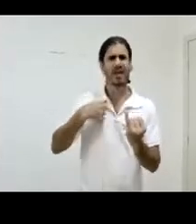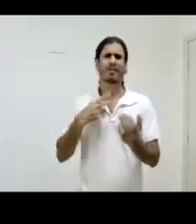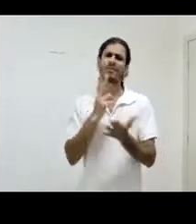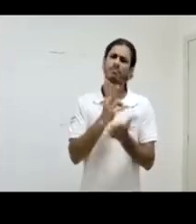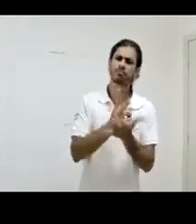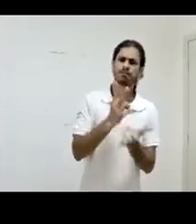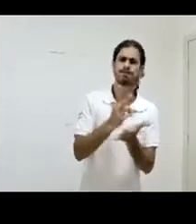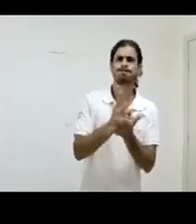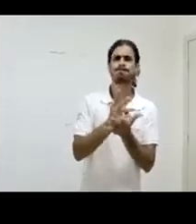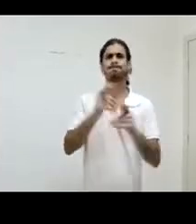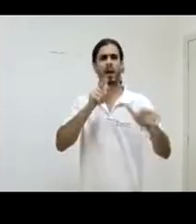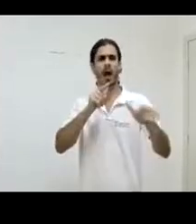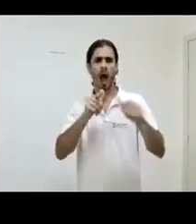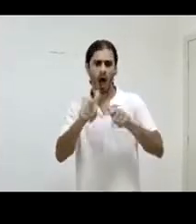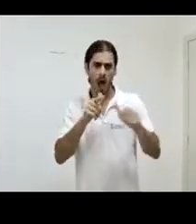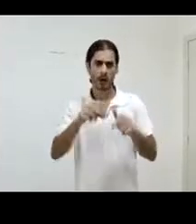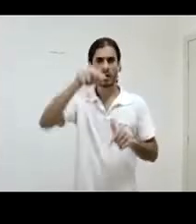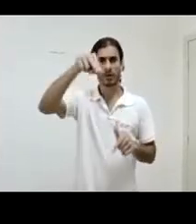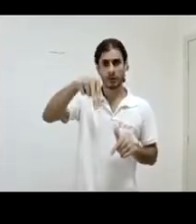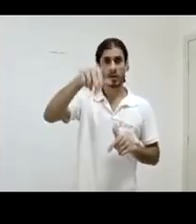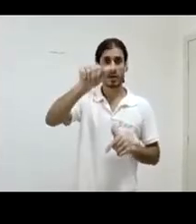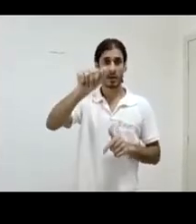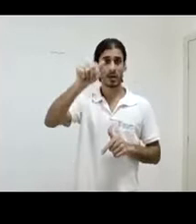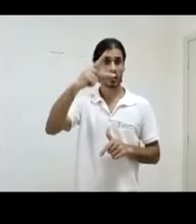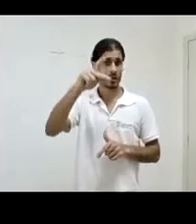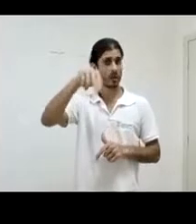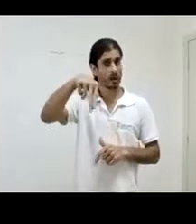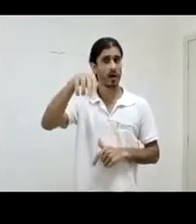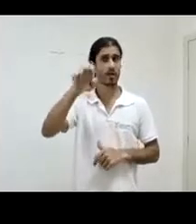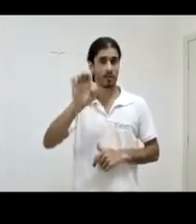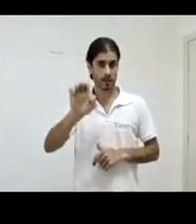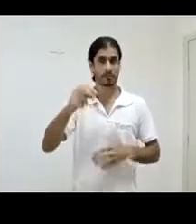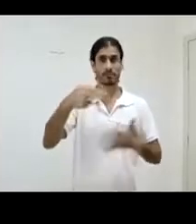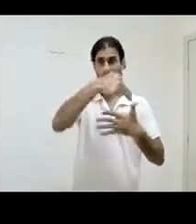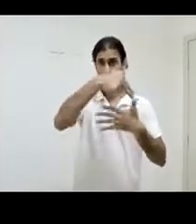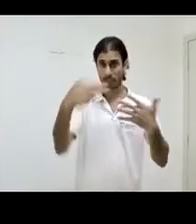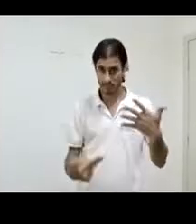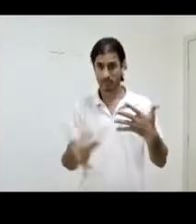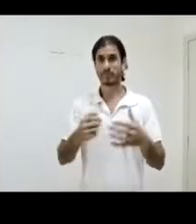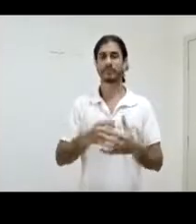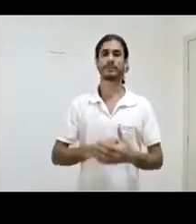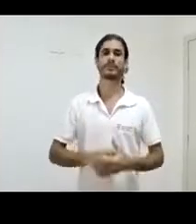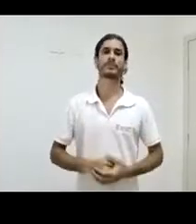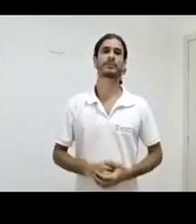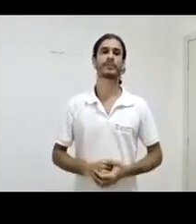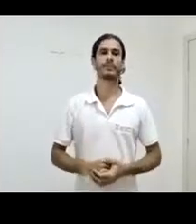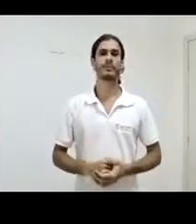Específicas. E isso acabou me incentivando a desenvolver a pesquisa na área de acessibilidade.